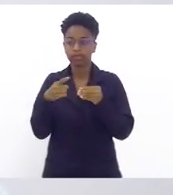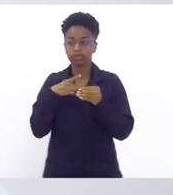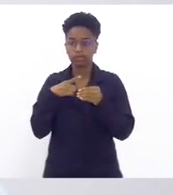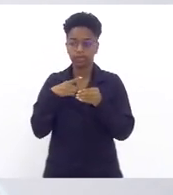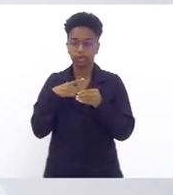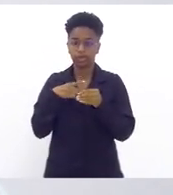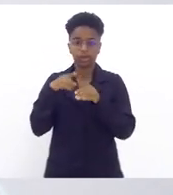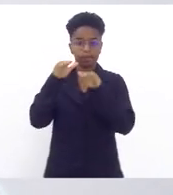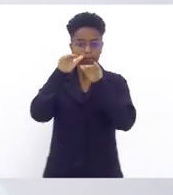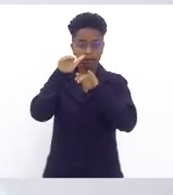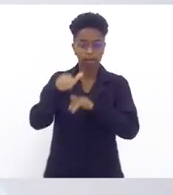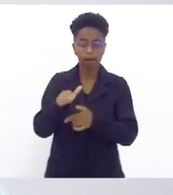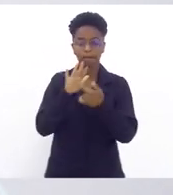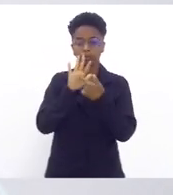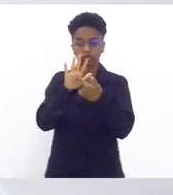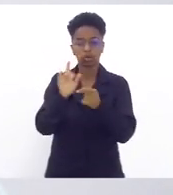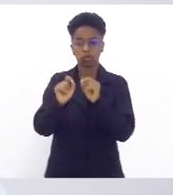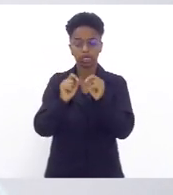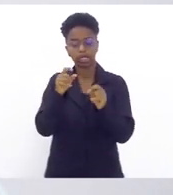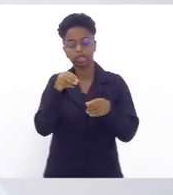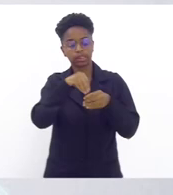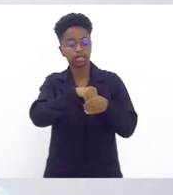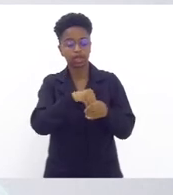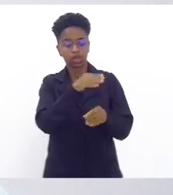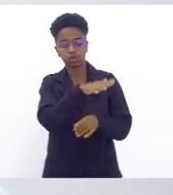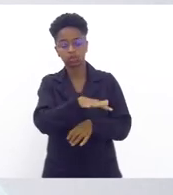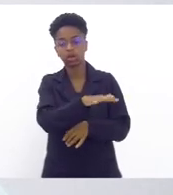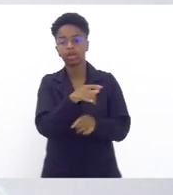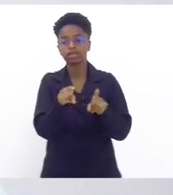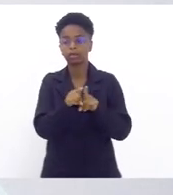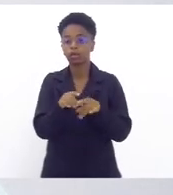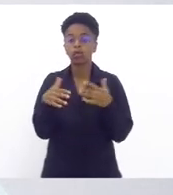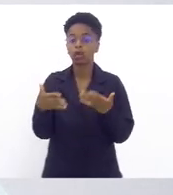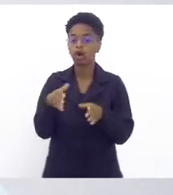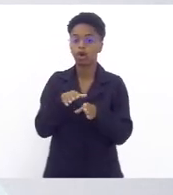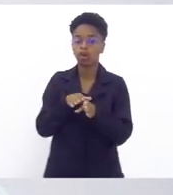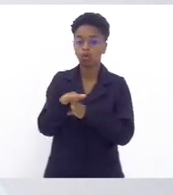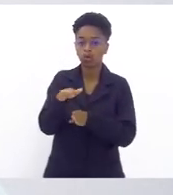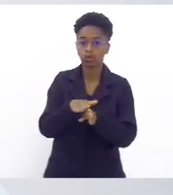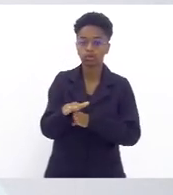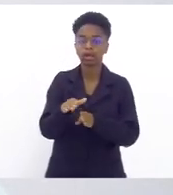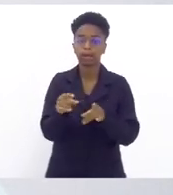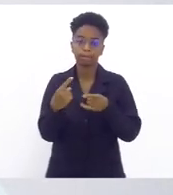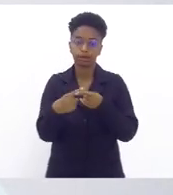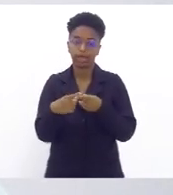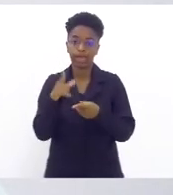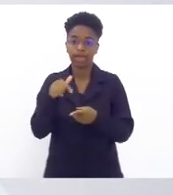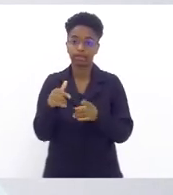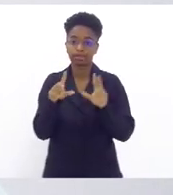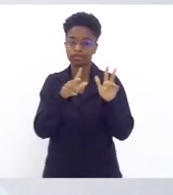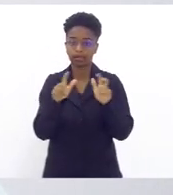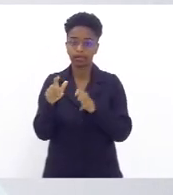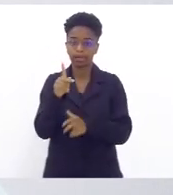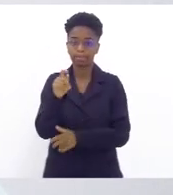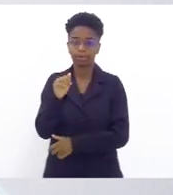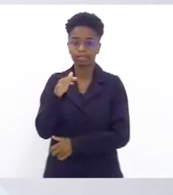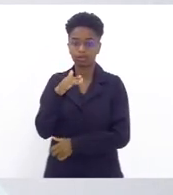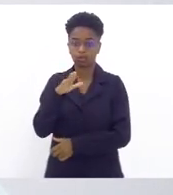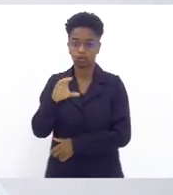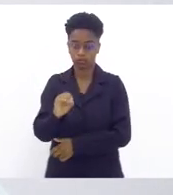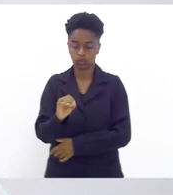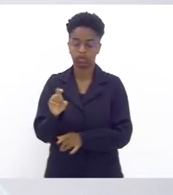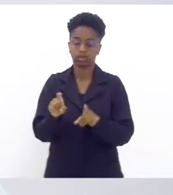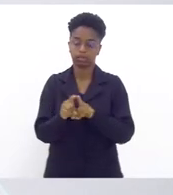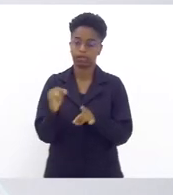que existem na Instituição Quais foram as outras orientações a gente tá falando sobre patrimônio memória então achei importante levantar isso